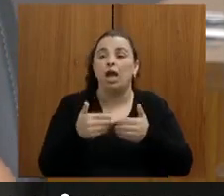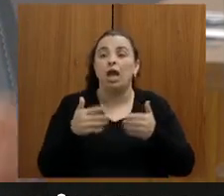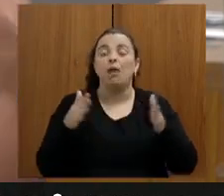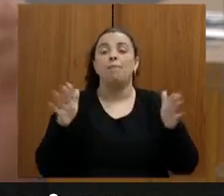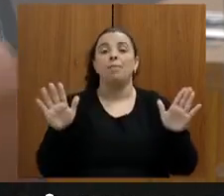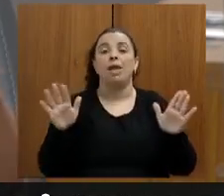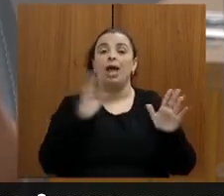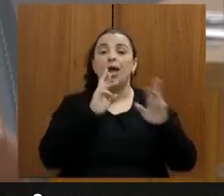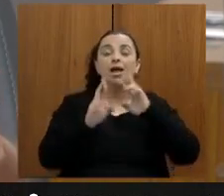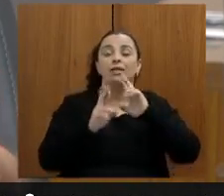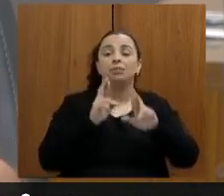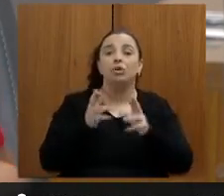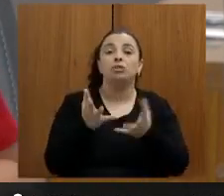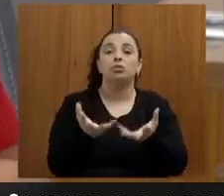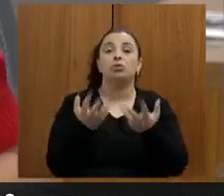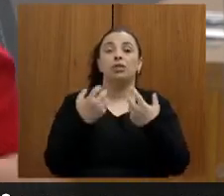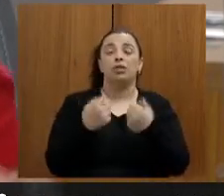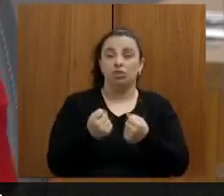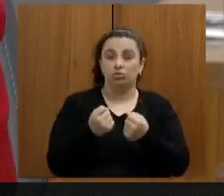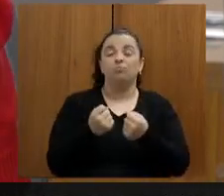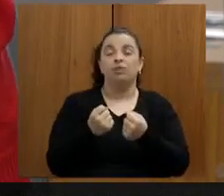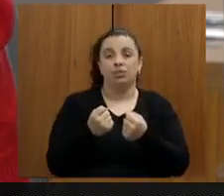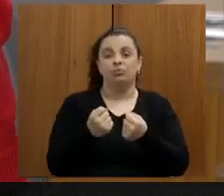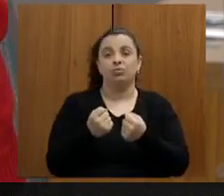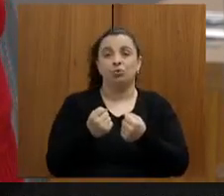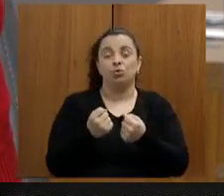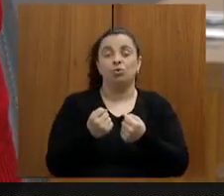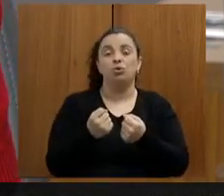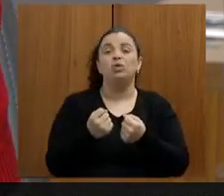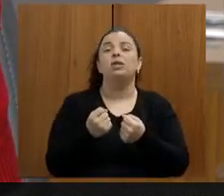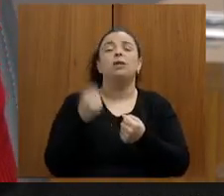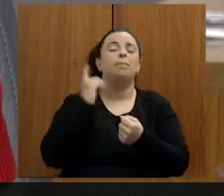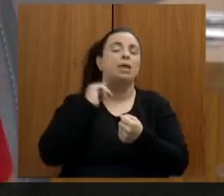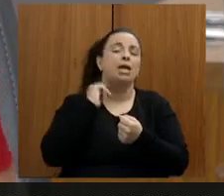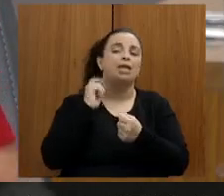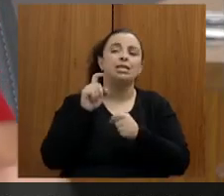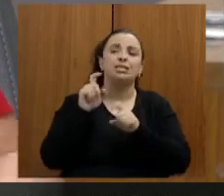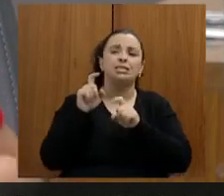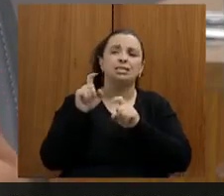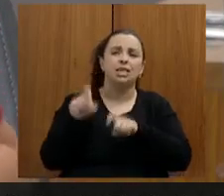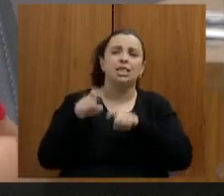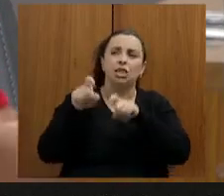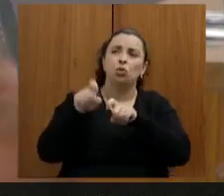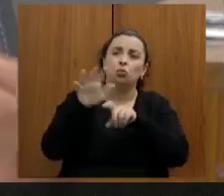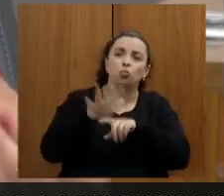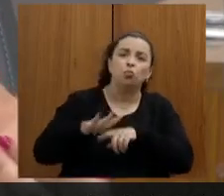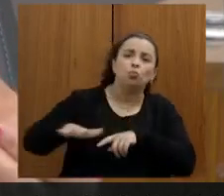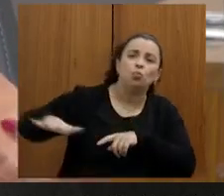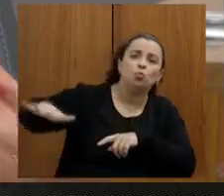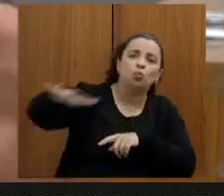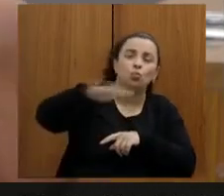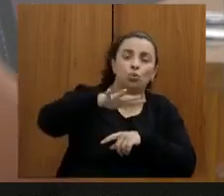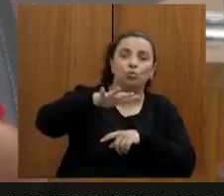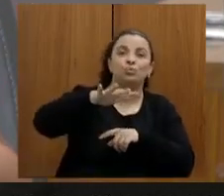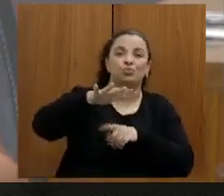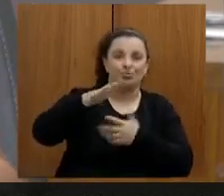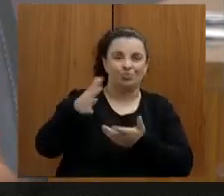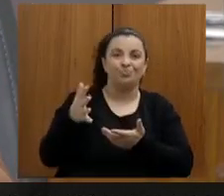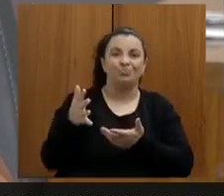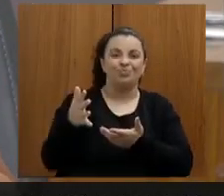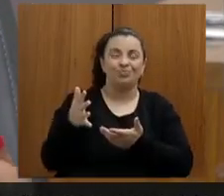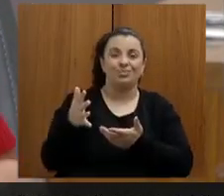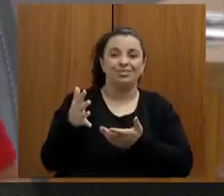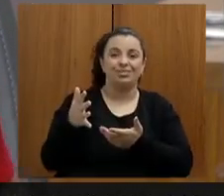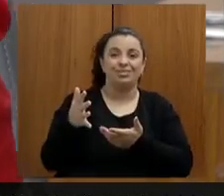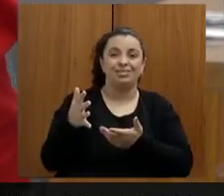resposta do atendimento dos bombeiros em todo o interior de Minas né Onde nós estamos distantes do